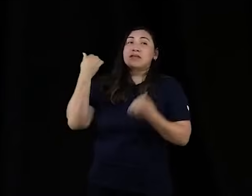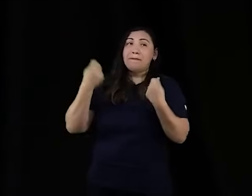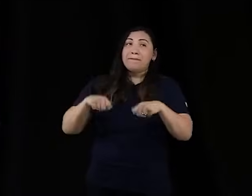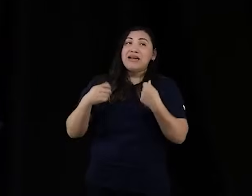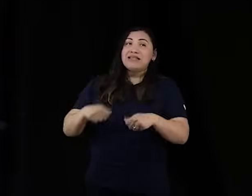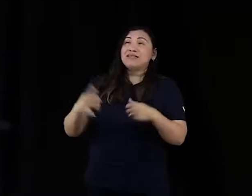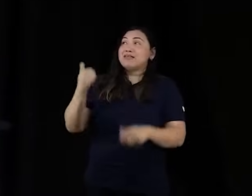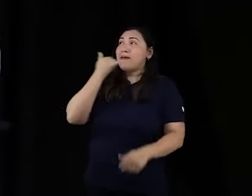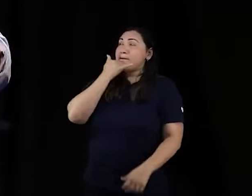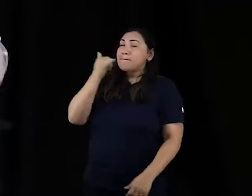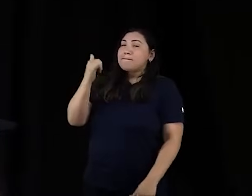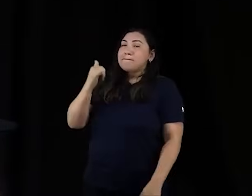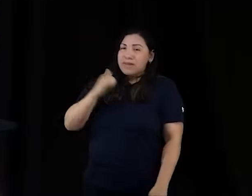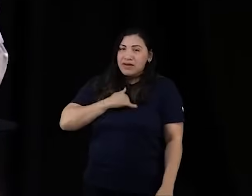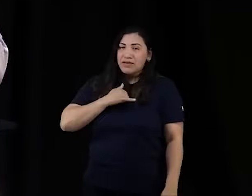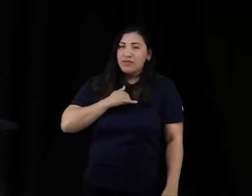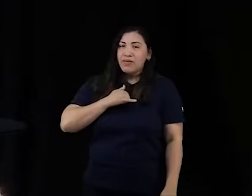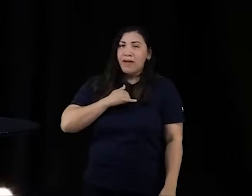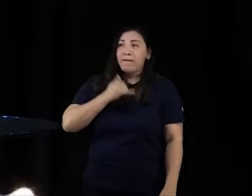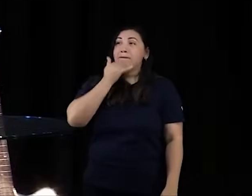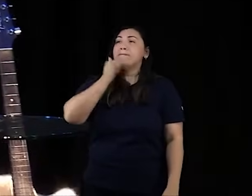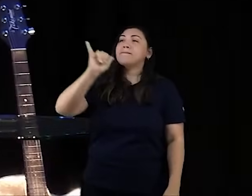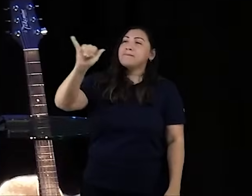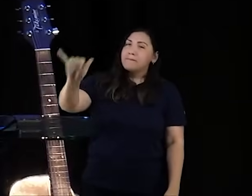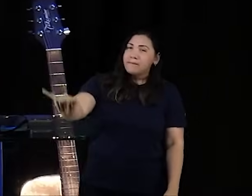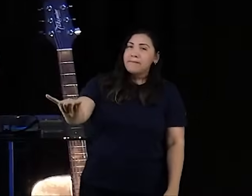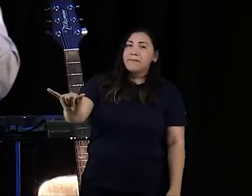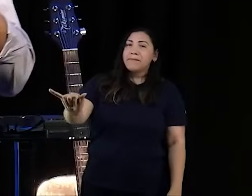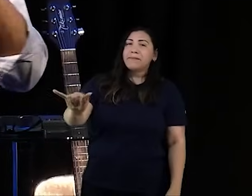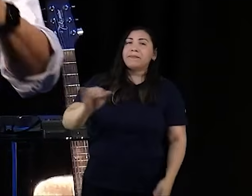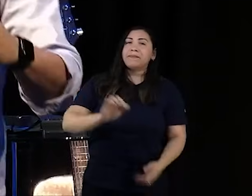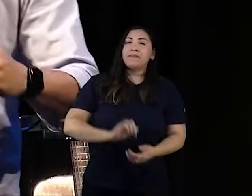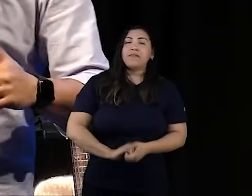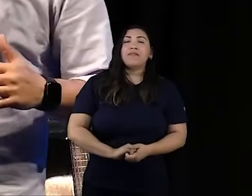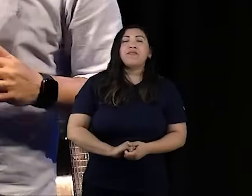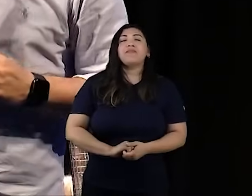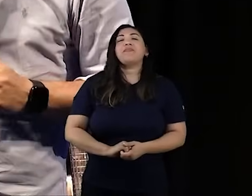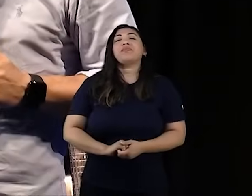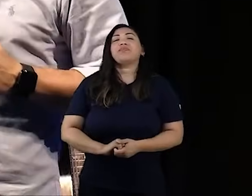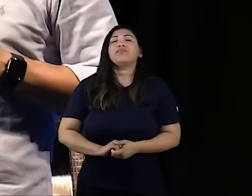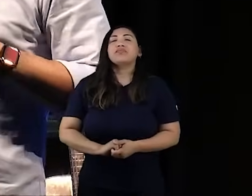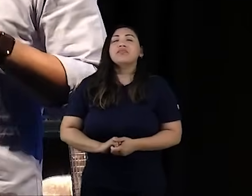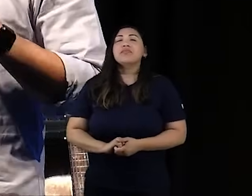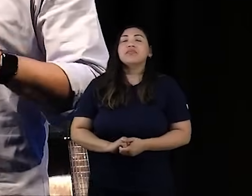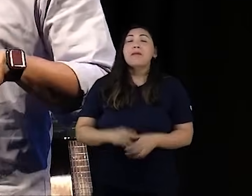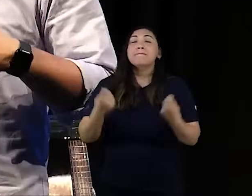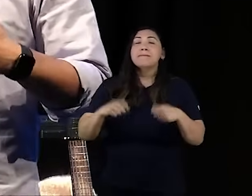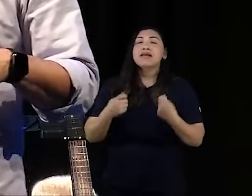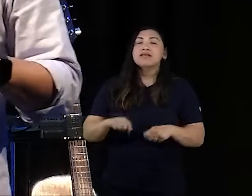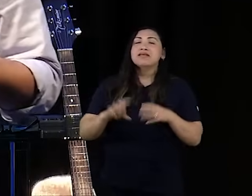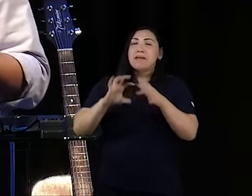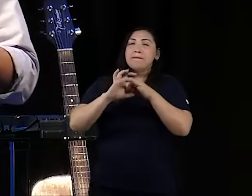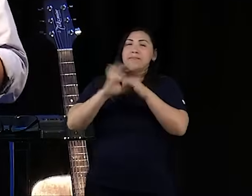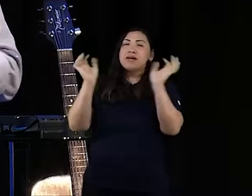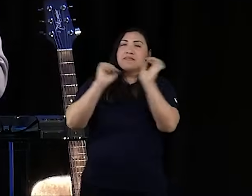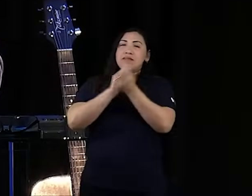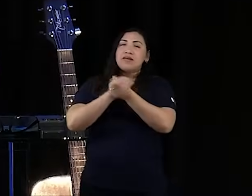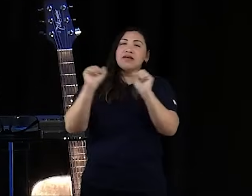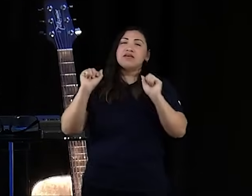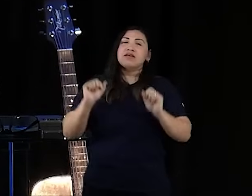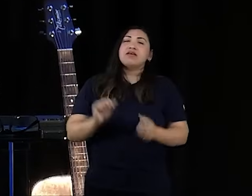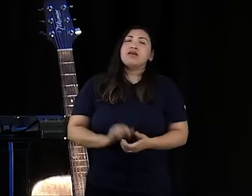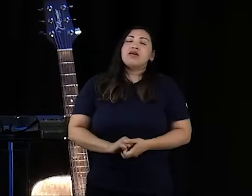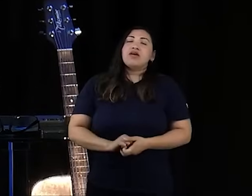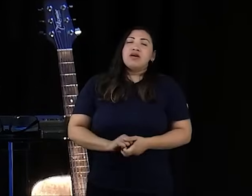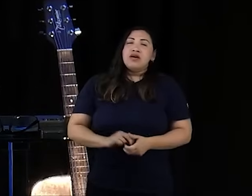injusto foi você pronto esse basicamente é a chave da Liberdade E durante o mapeamento a gente usou